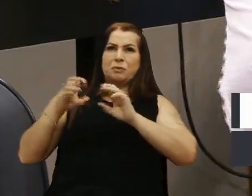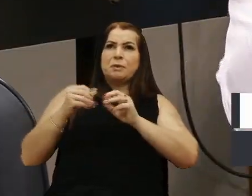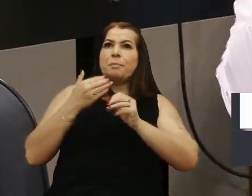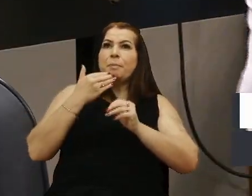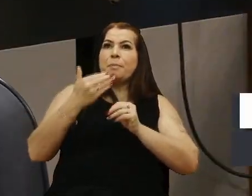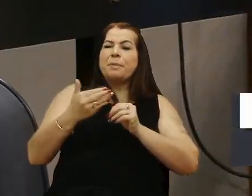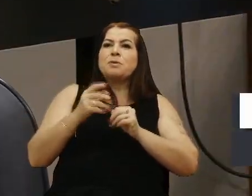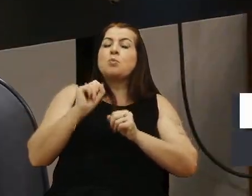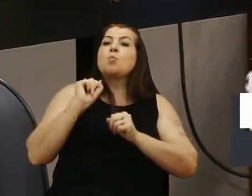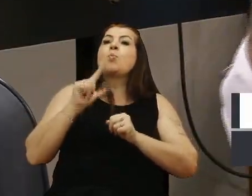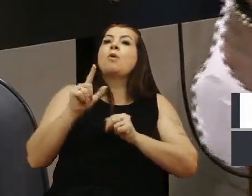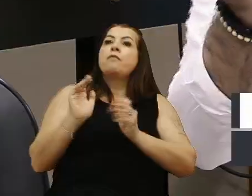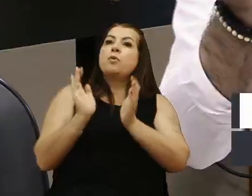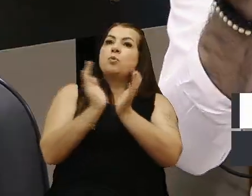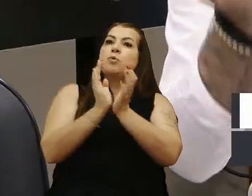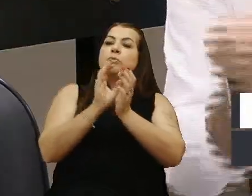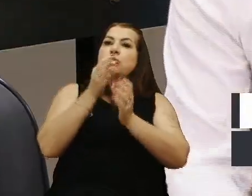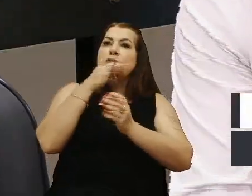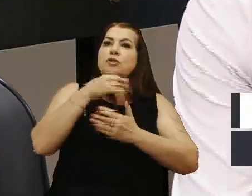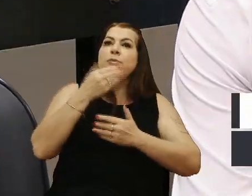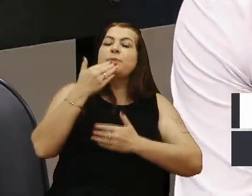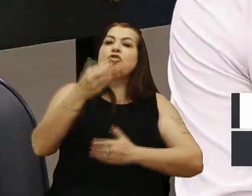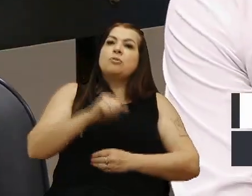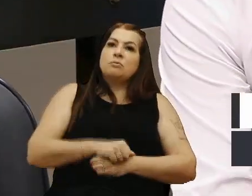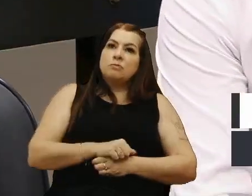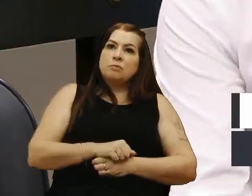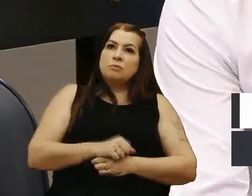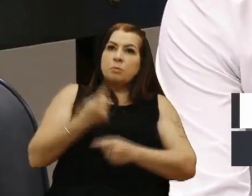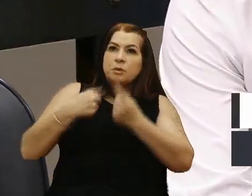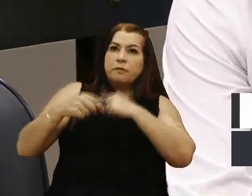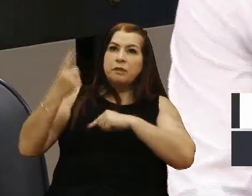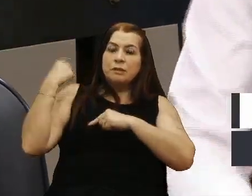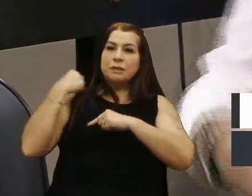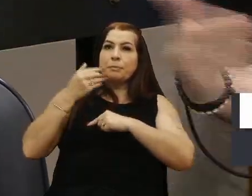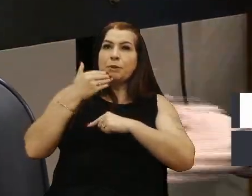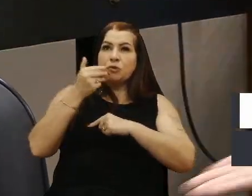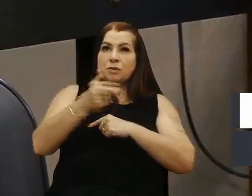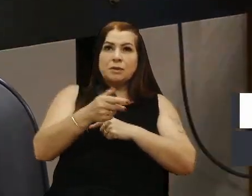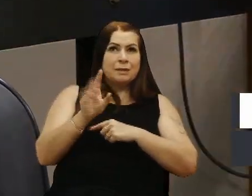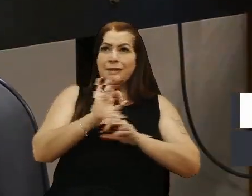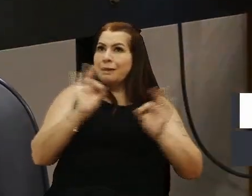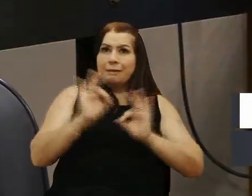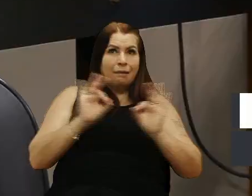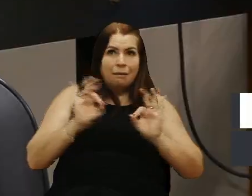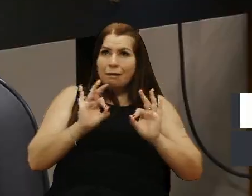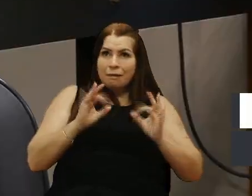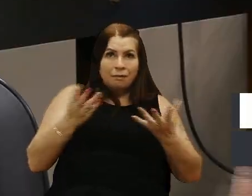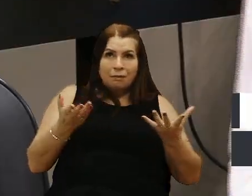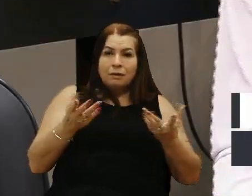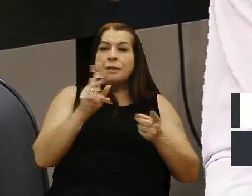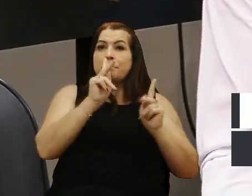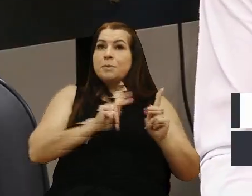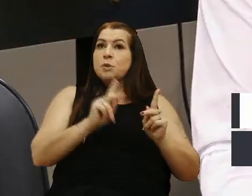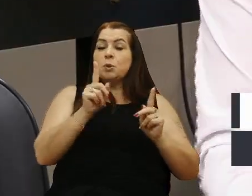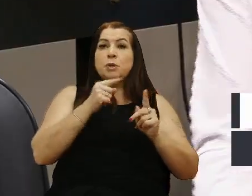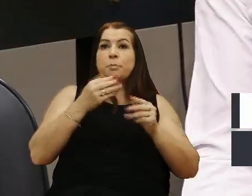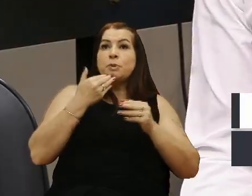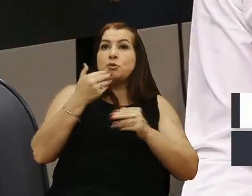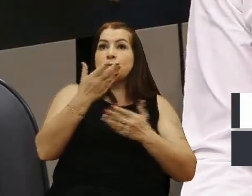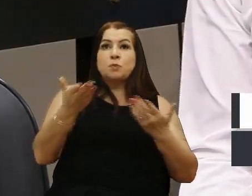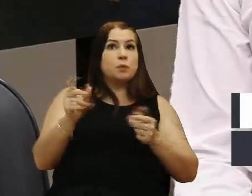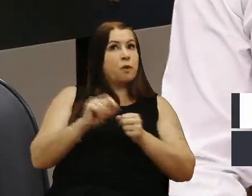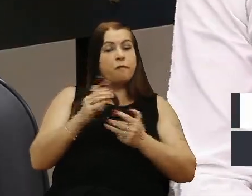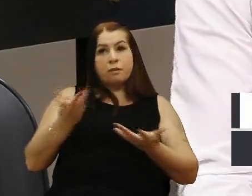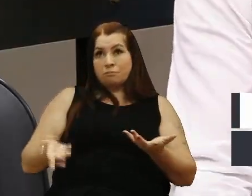qual foi o grupo de Caxias que pediu por esse retrocesso, que clamou por isso. Ninguém pediu. Se não estão clamando por isso, que